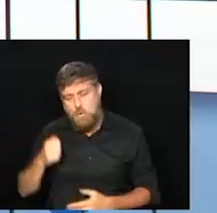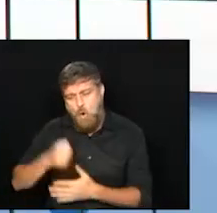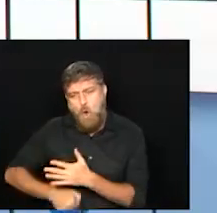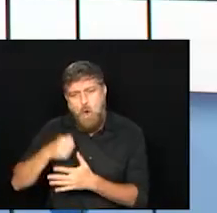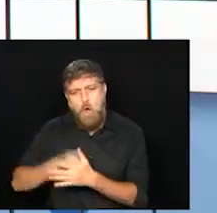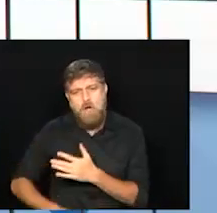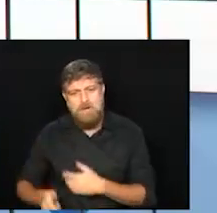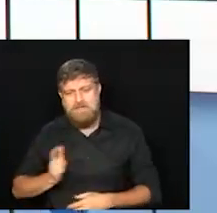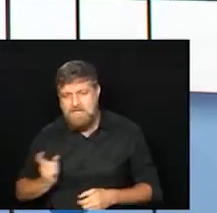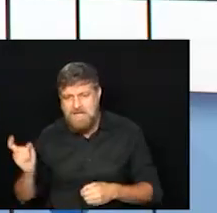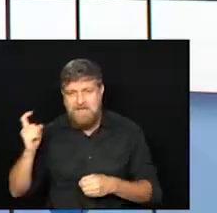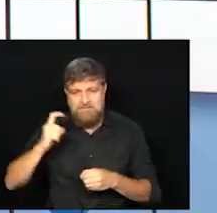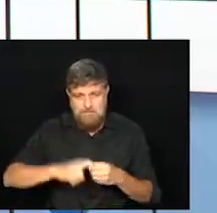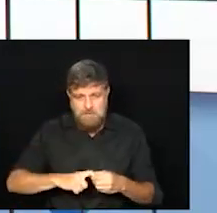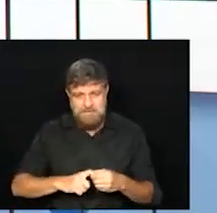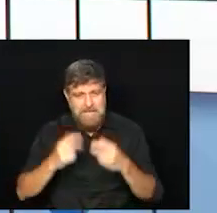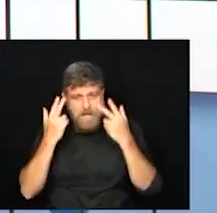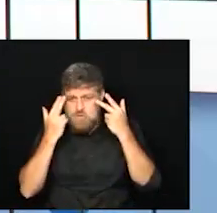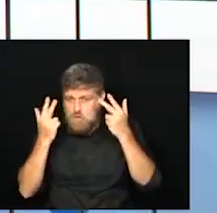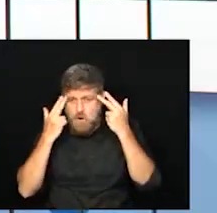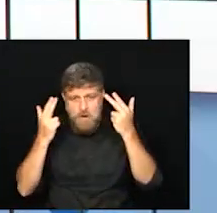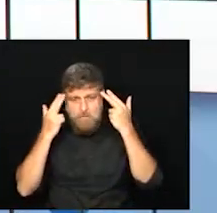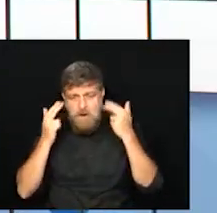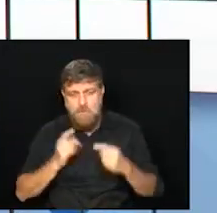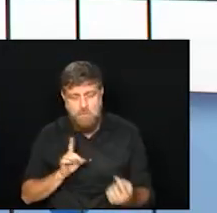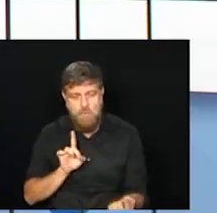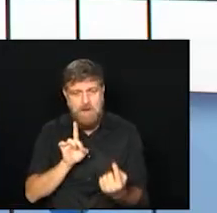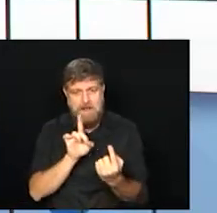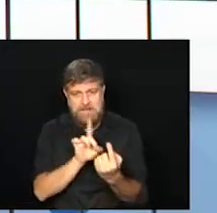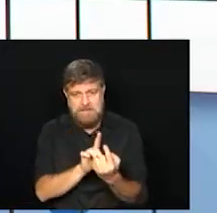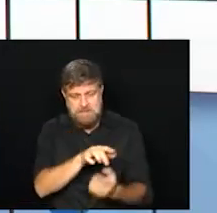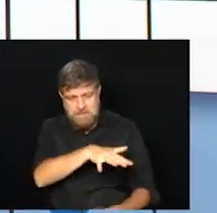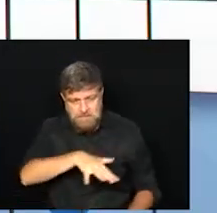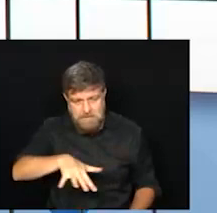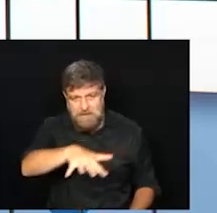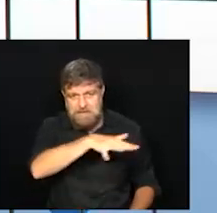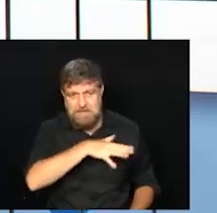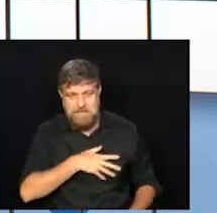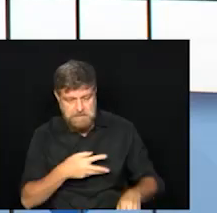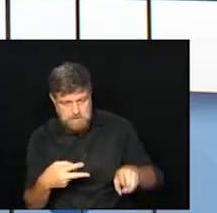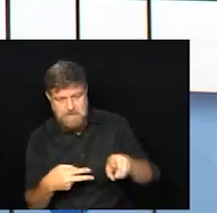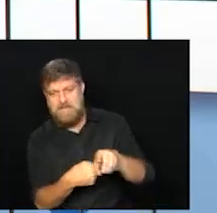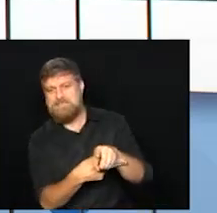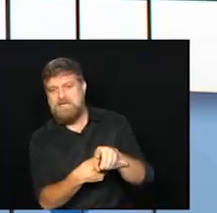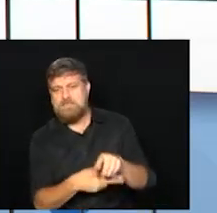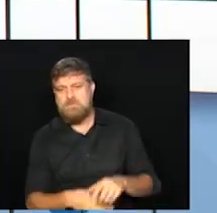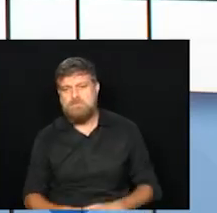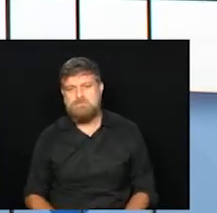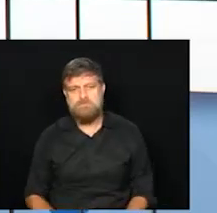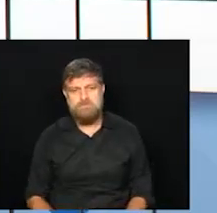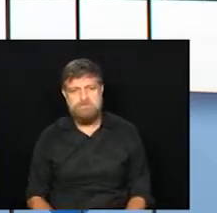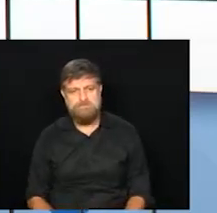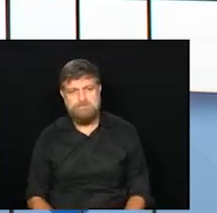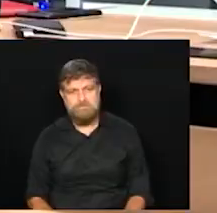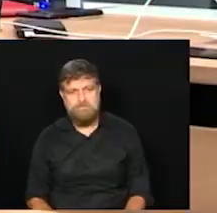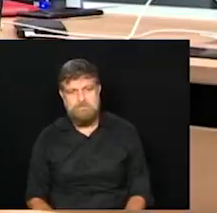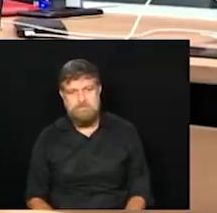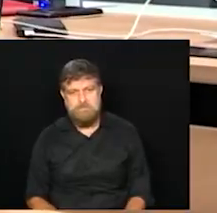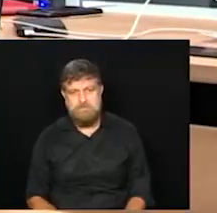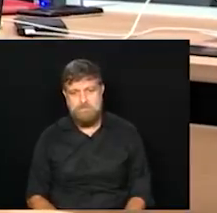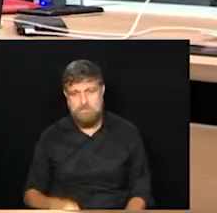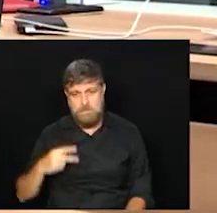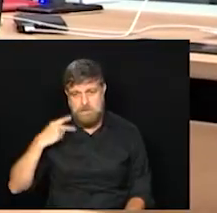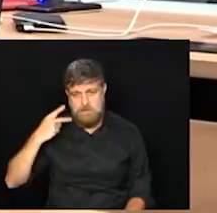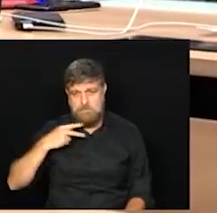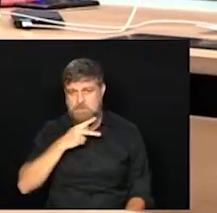o retorno à normalidade nos atendimentos do serviço de castramóvel da cidade. O